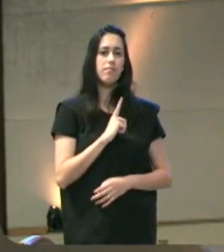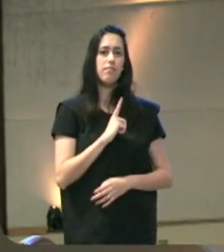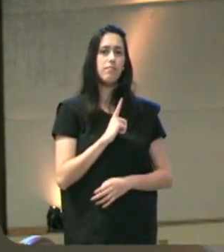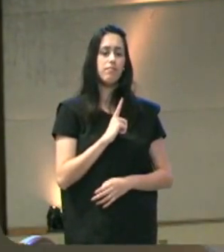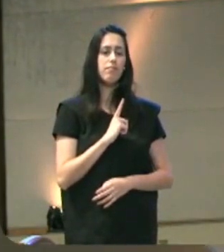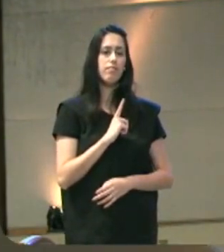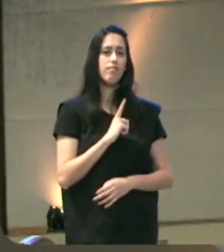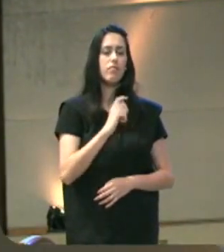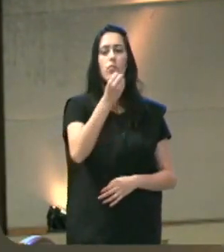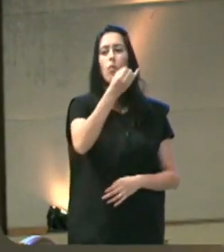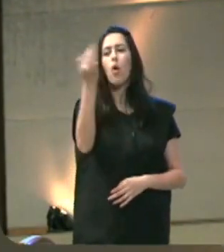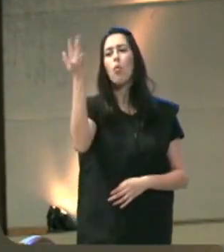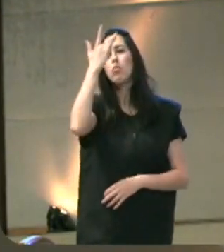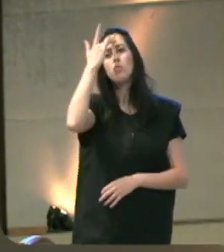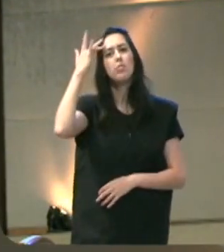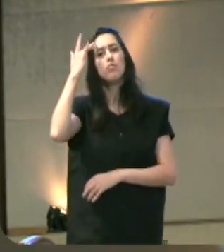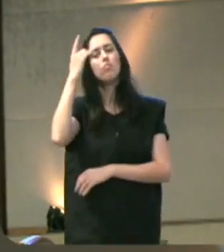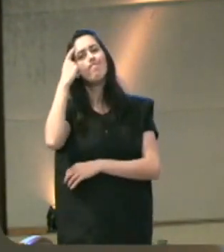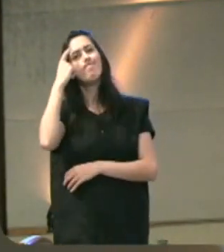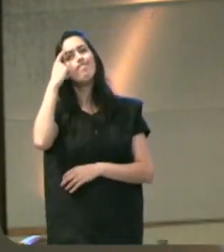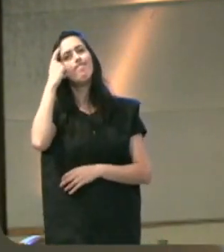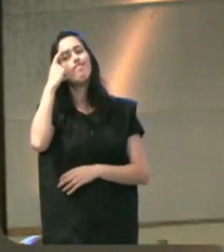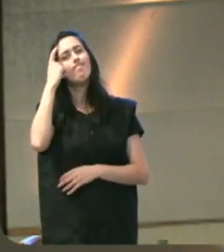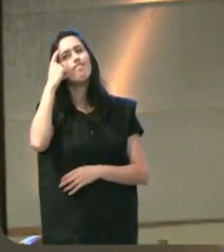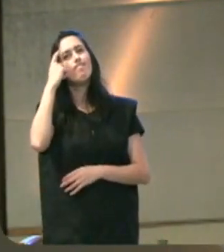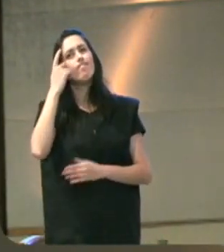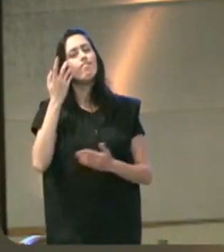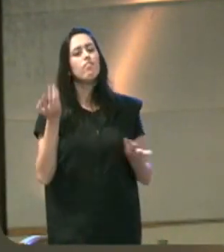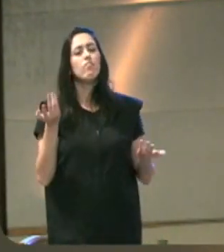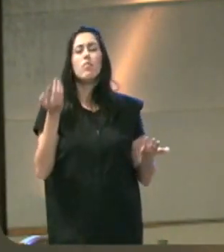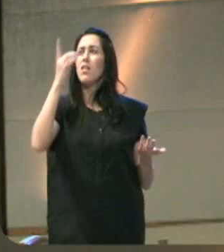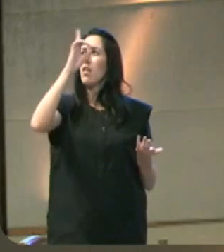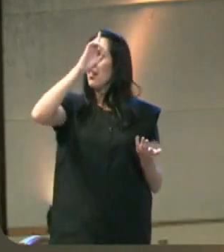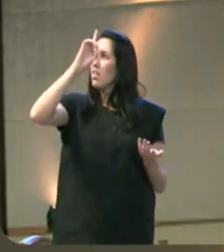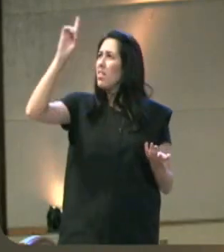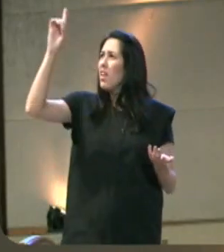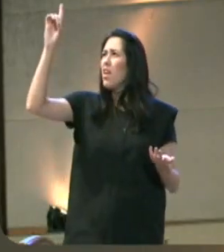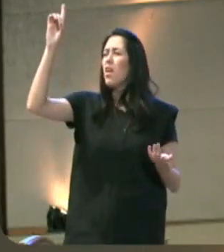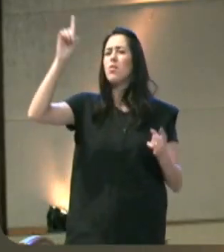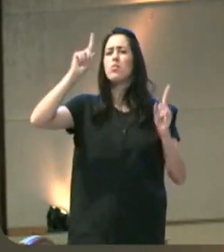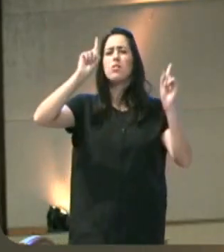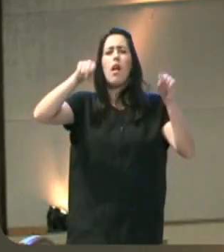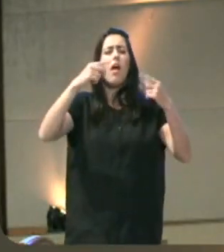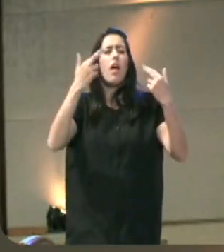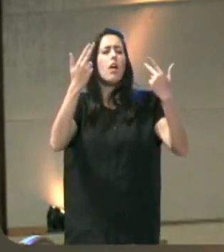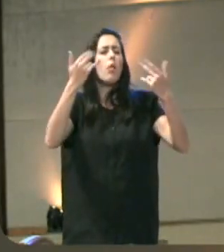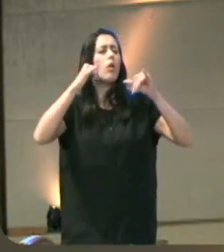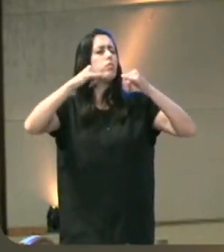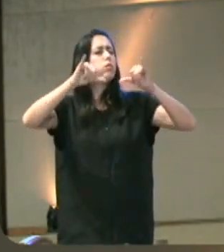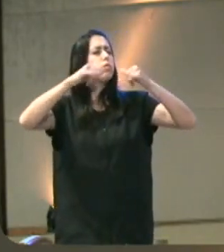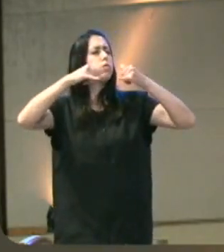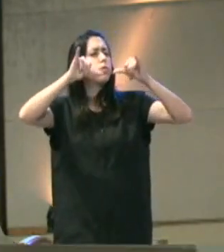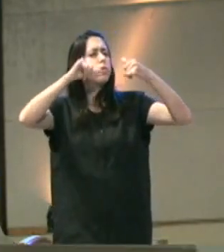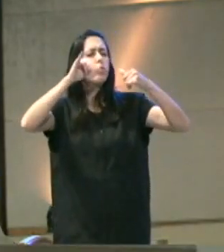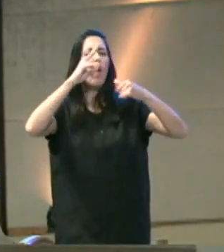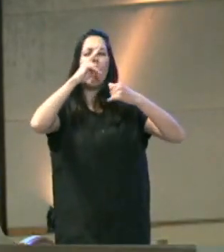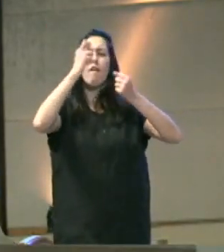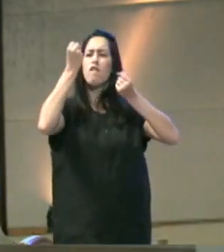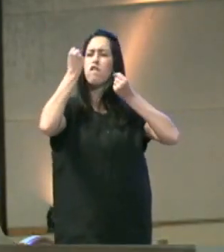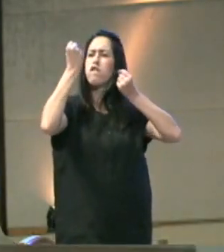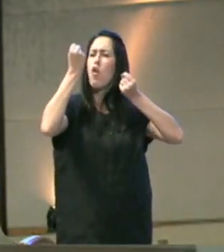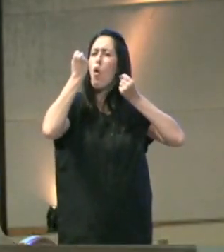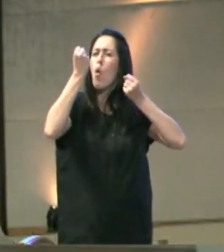Tem gente que pensa assim: olha, para mim Deus é uma força, uma energia, então não